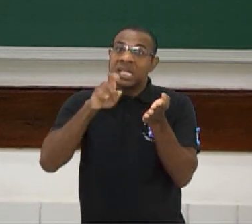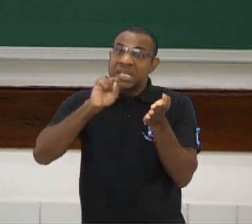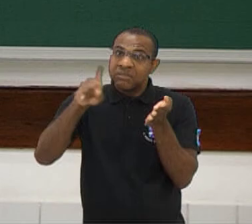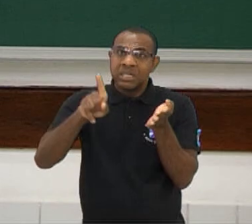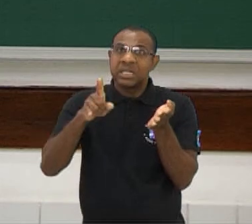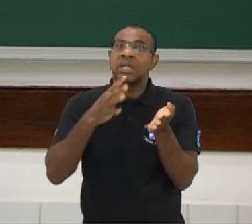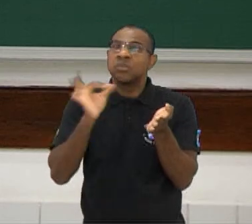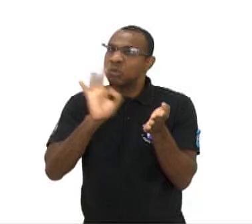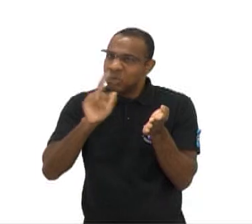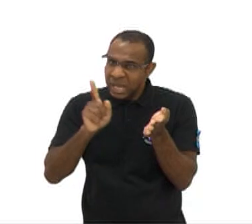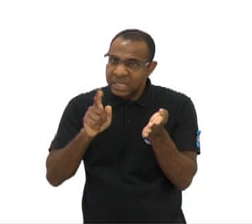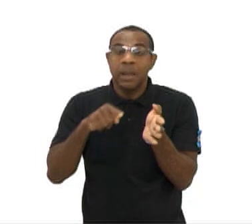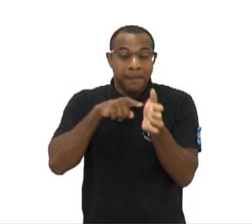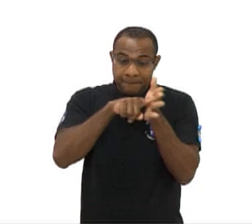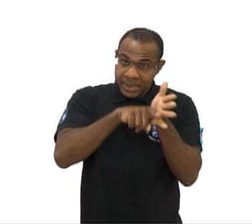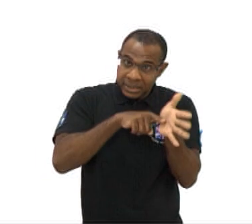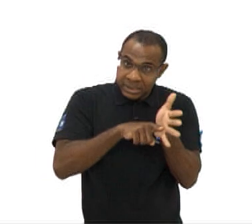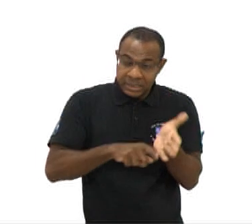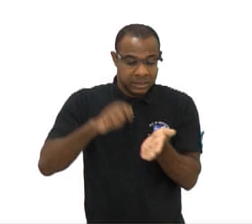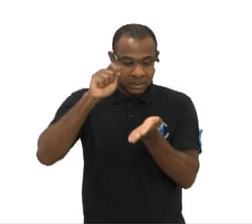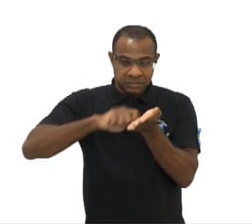eu já volto para a gente continuar.